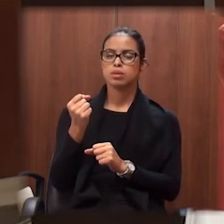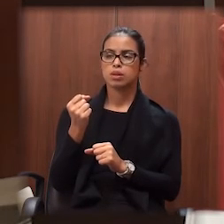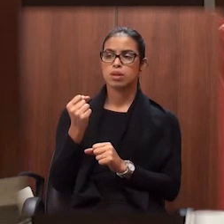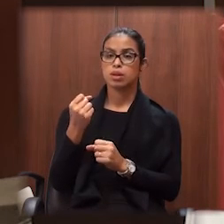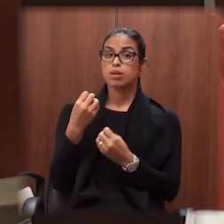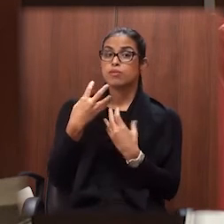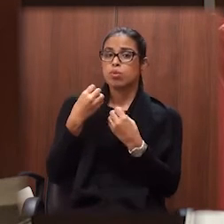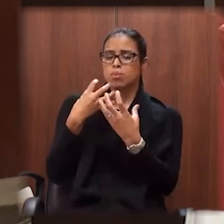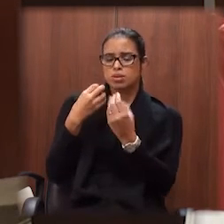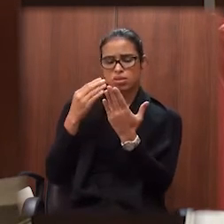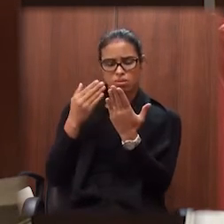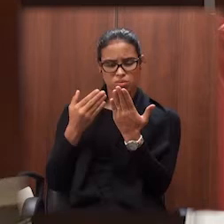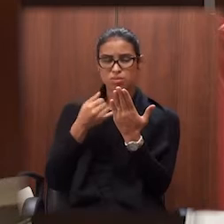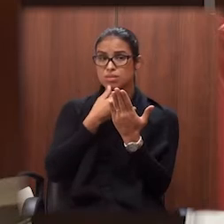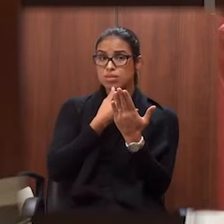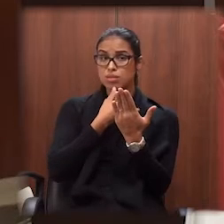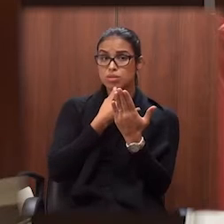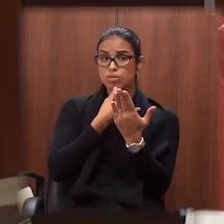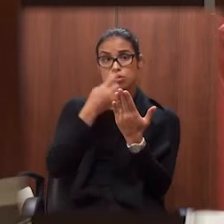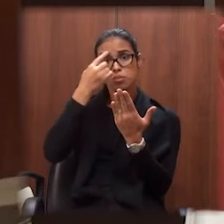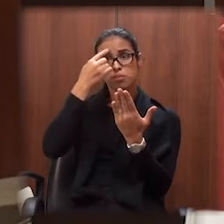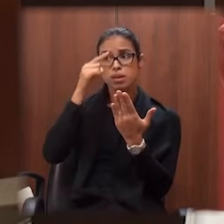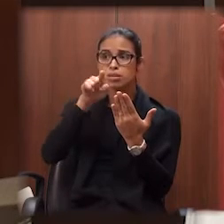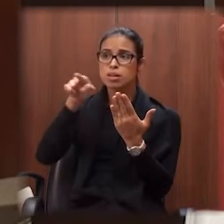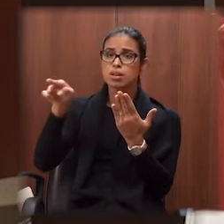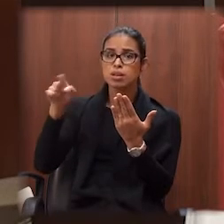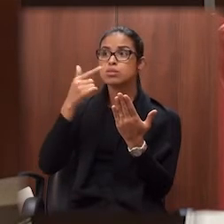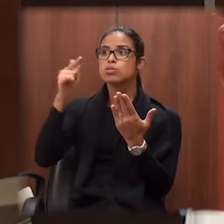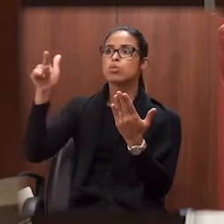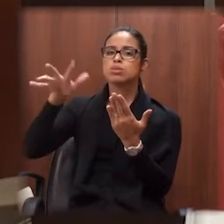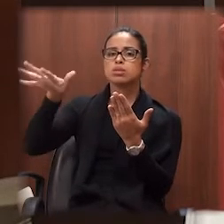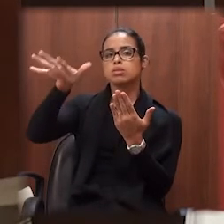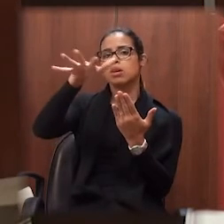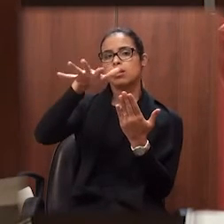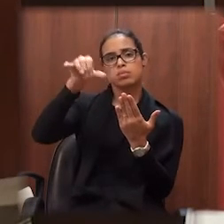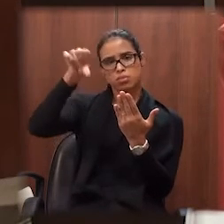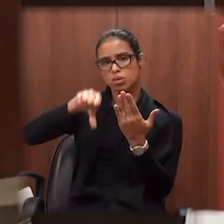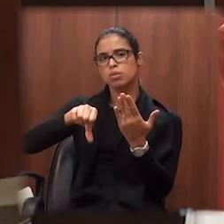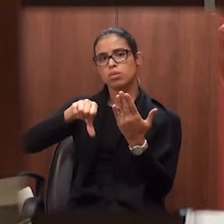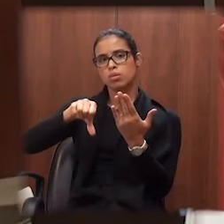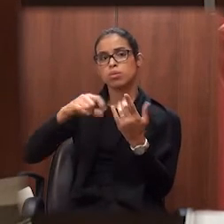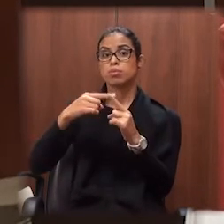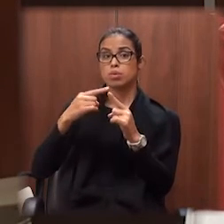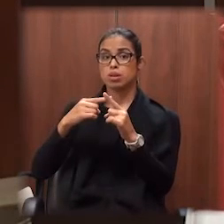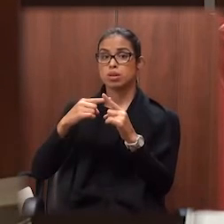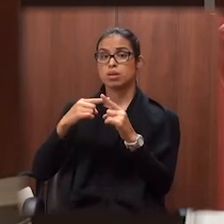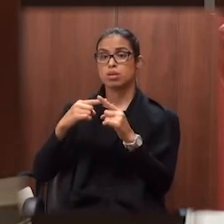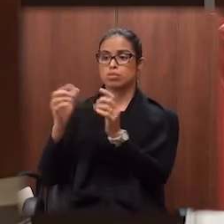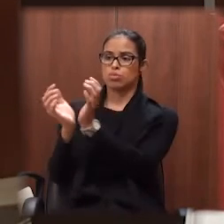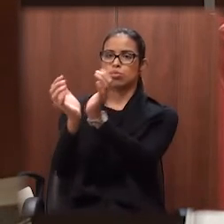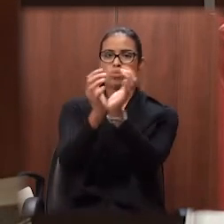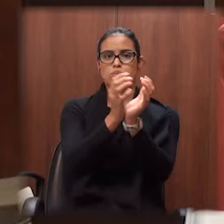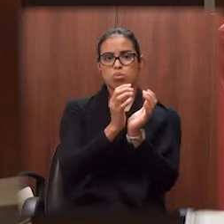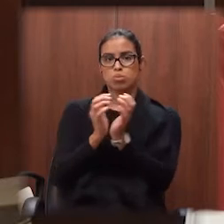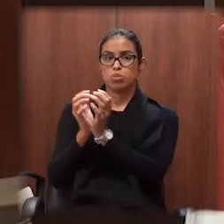decepcionantes são tão grandes, imagine no resto, até chegar a essas 46 que